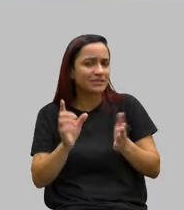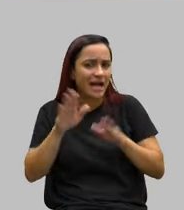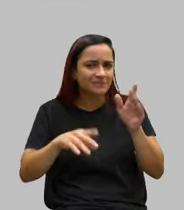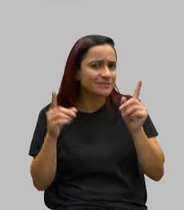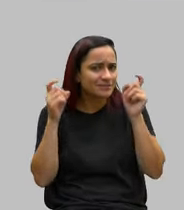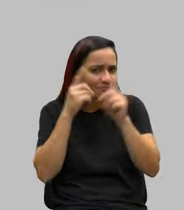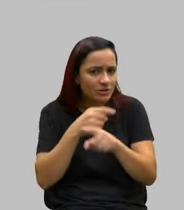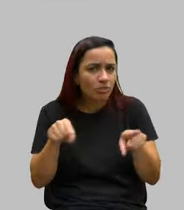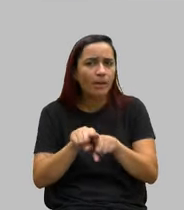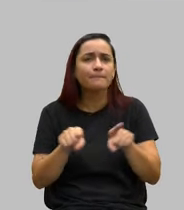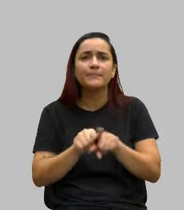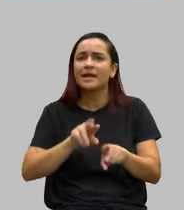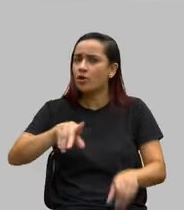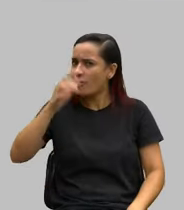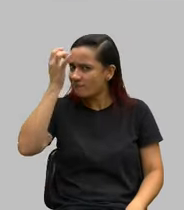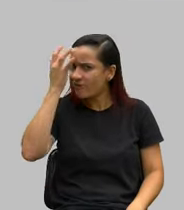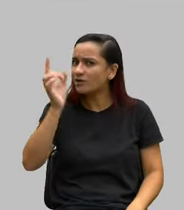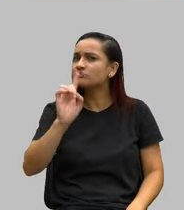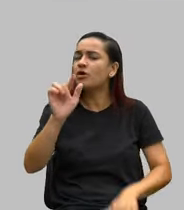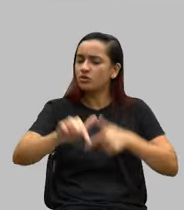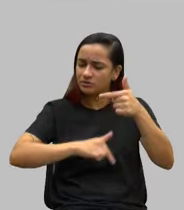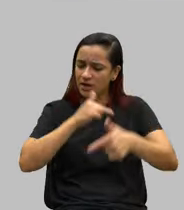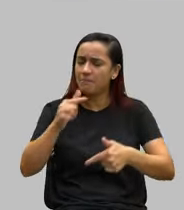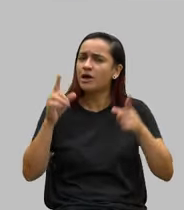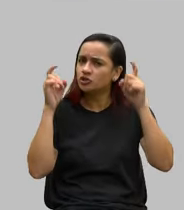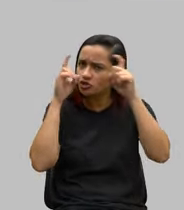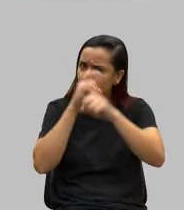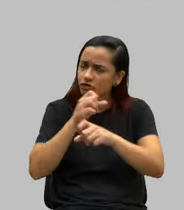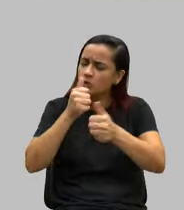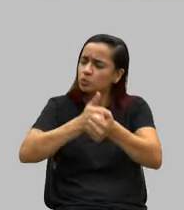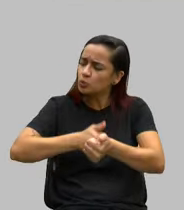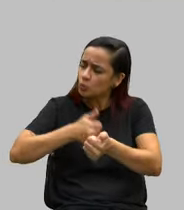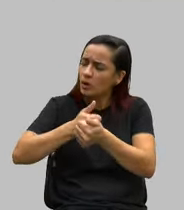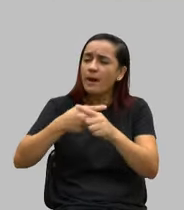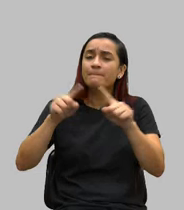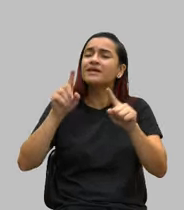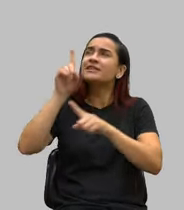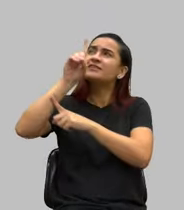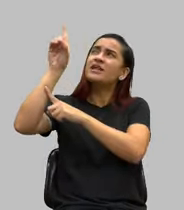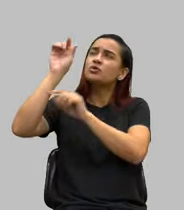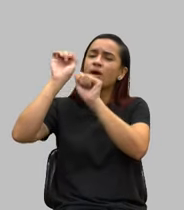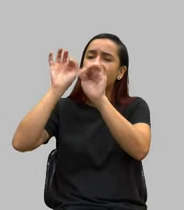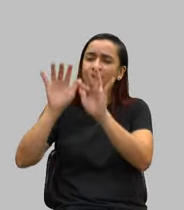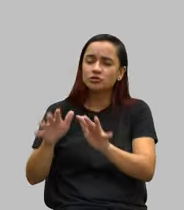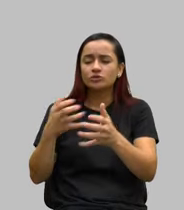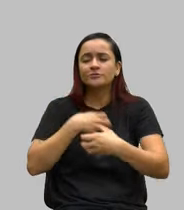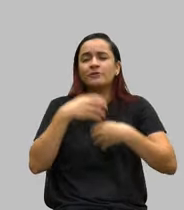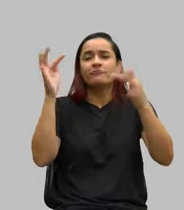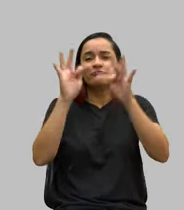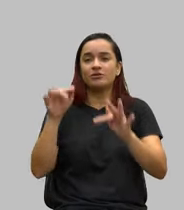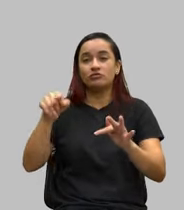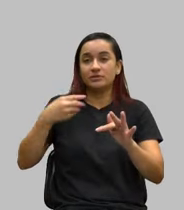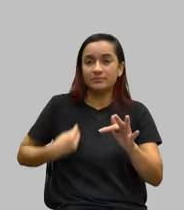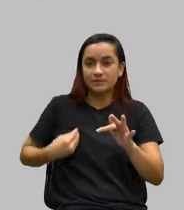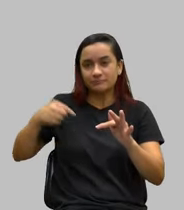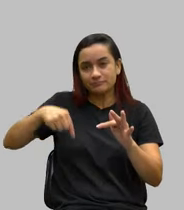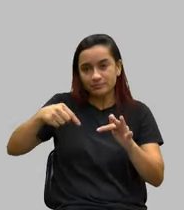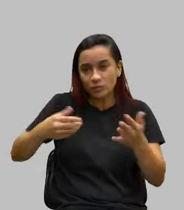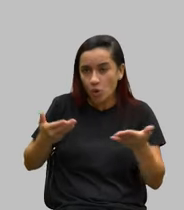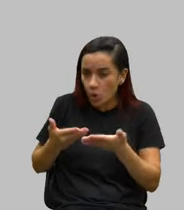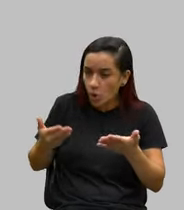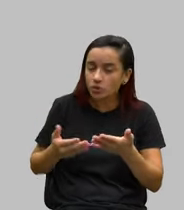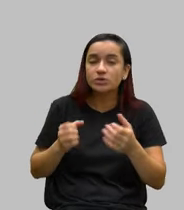a tarefa do senhor é uma tarefa difícil e é árdua mas que Deus te abençoe eu fico feliz de est aqui nessa casa aqui hoje pode contar com o nosso